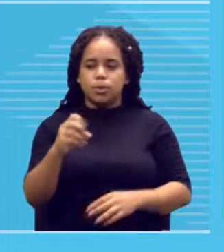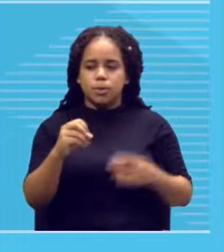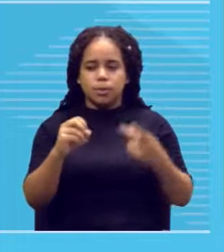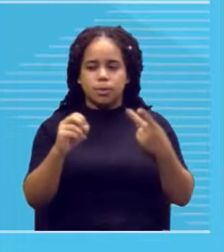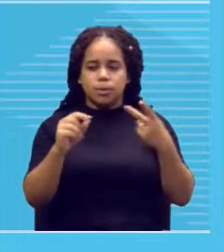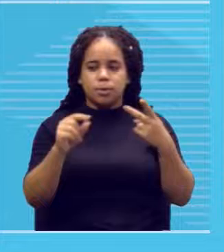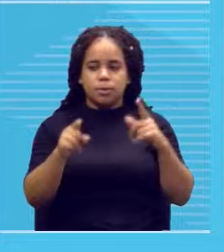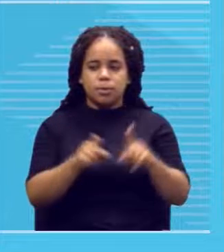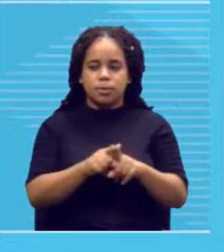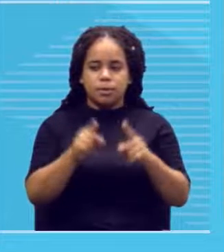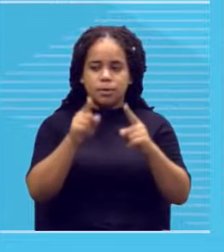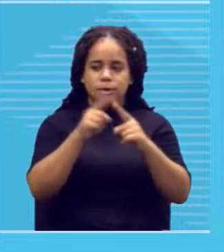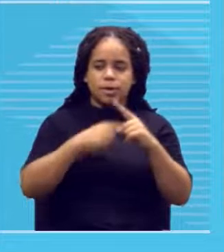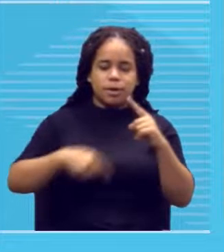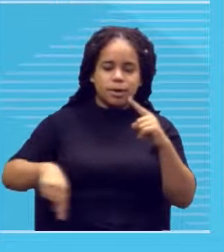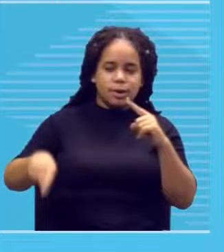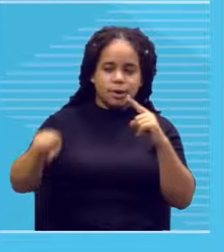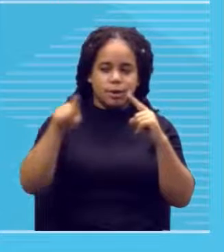ei